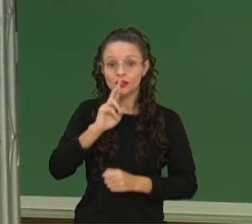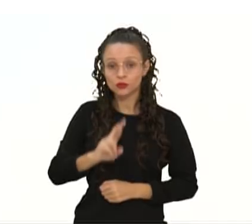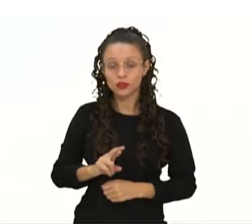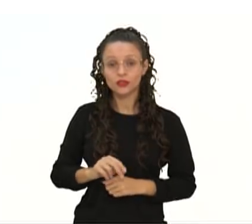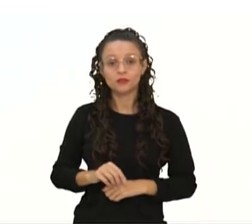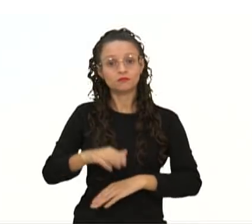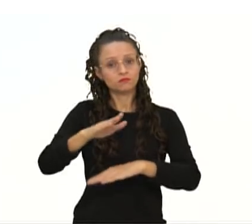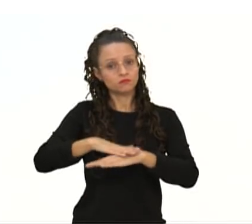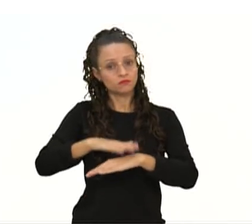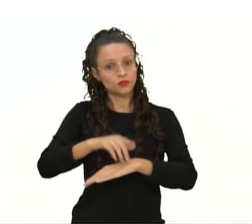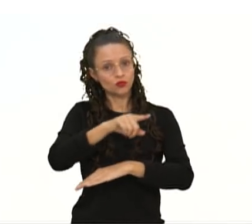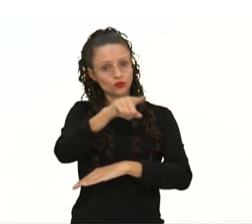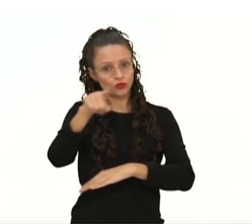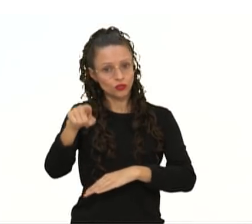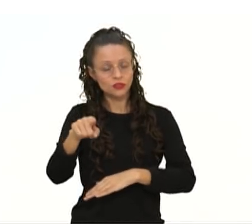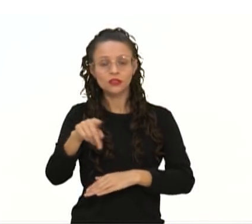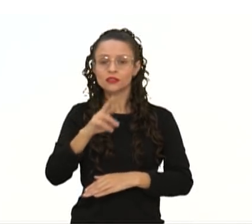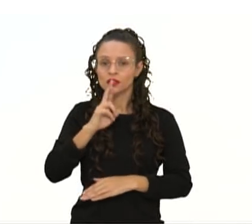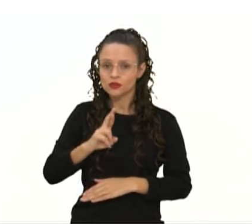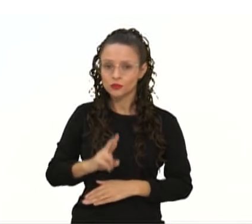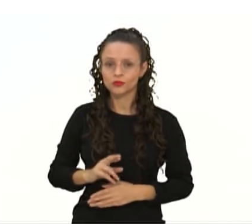para vocês e já volto com a correção.